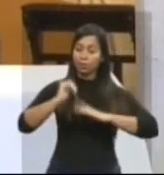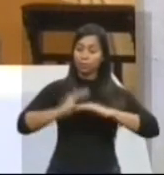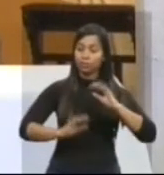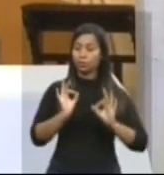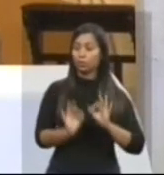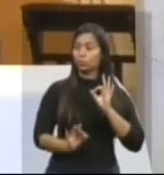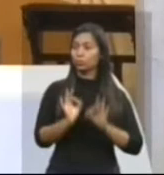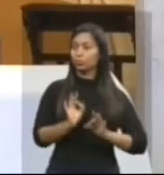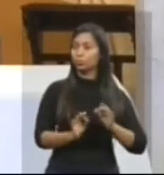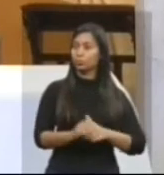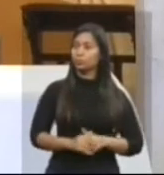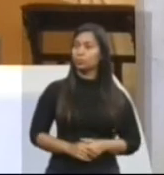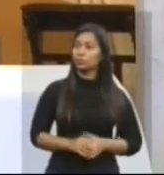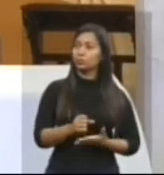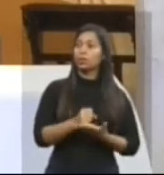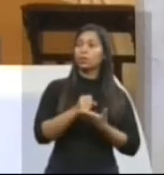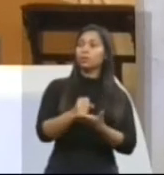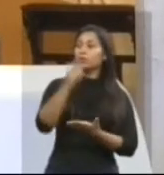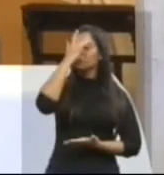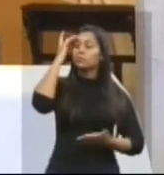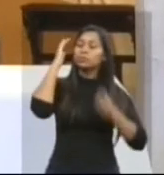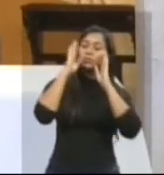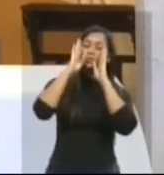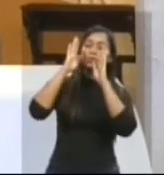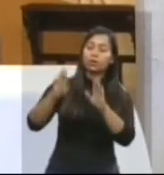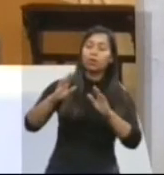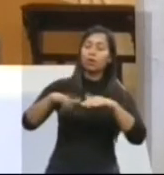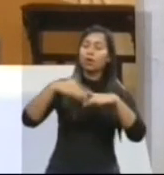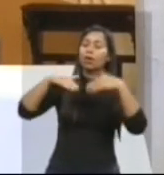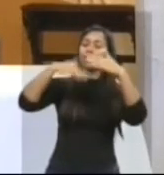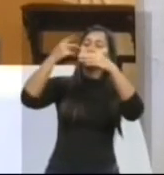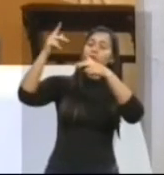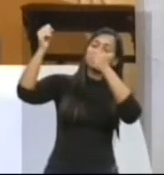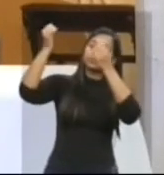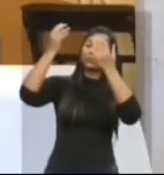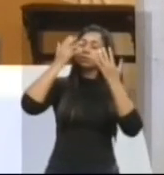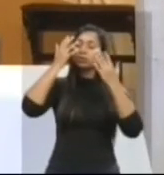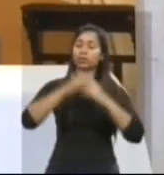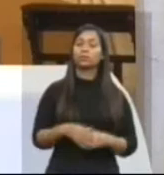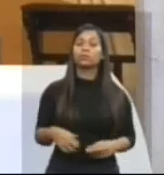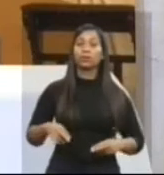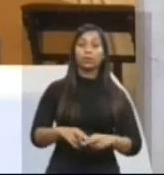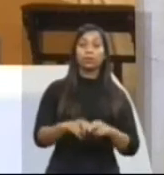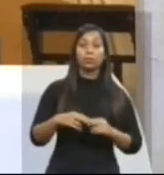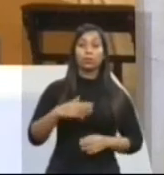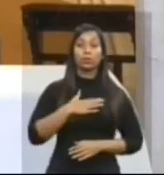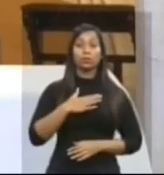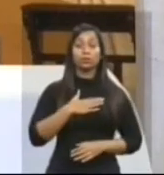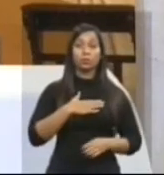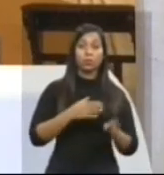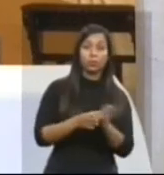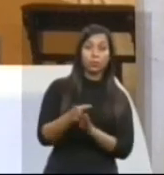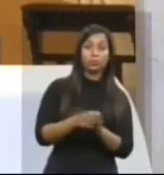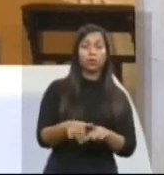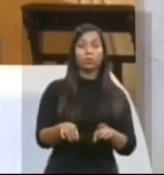a justiça, levando os fiéis a crescer na vossa graça, por minha palavra e